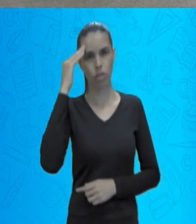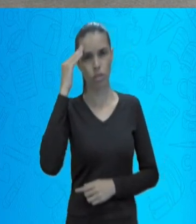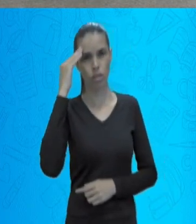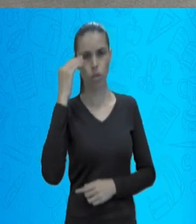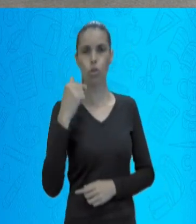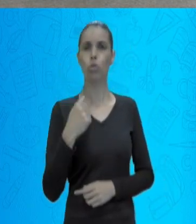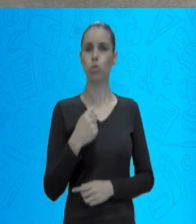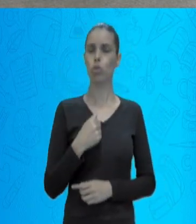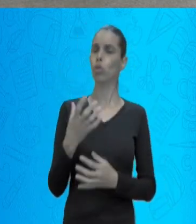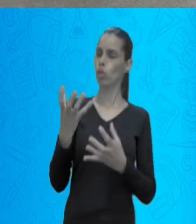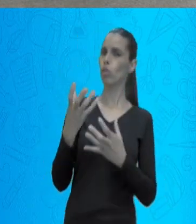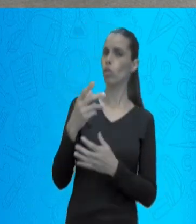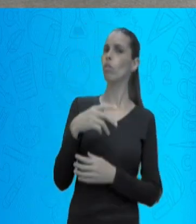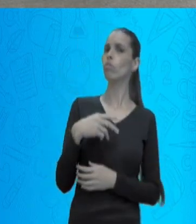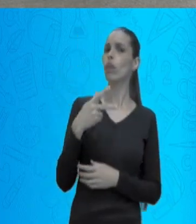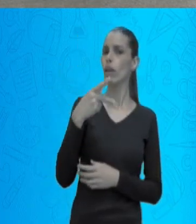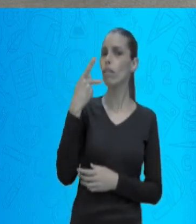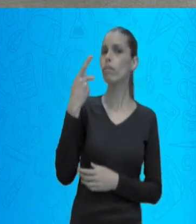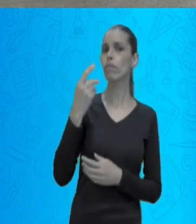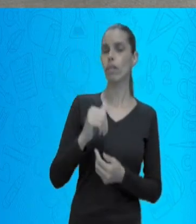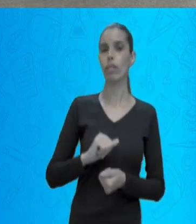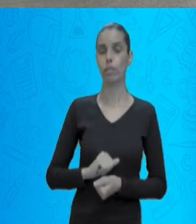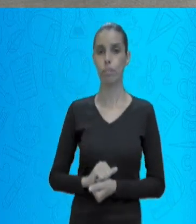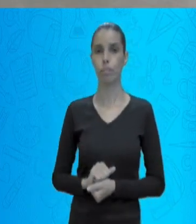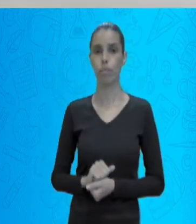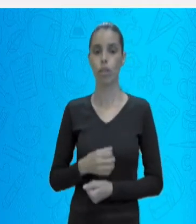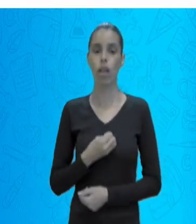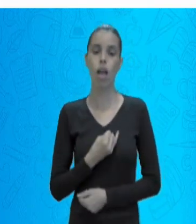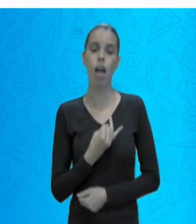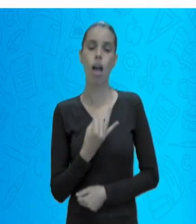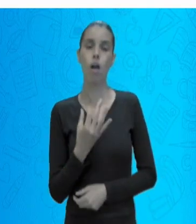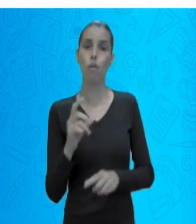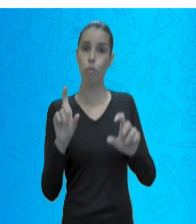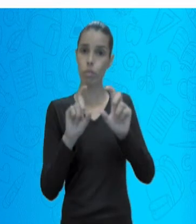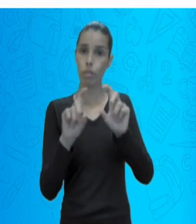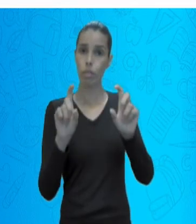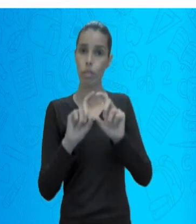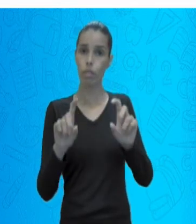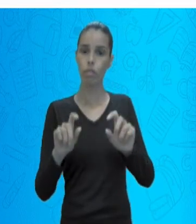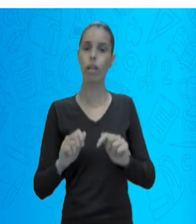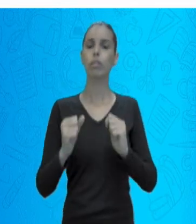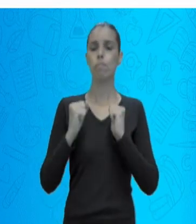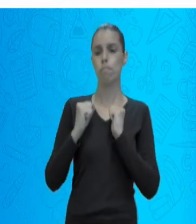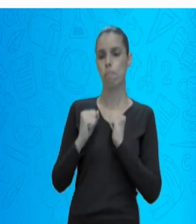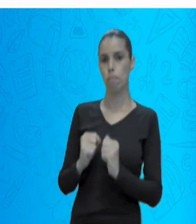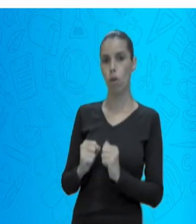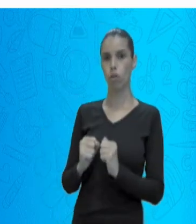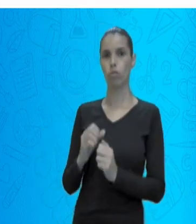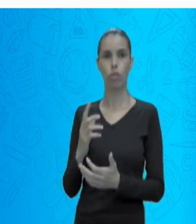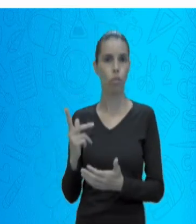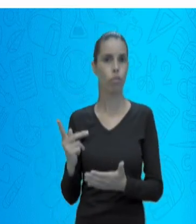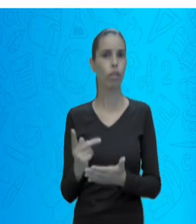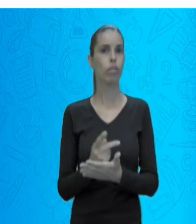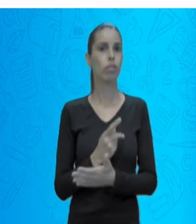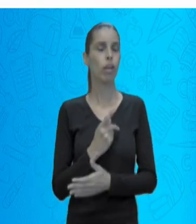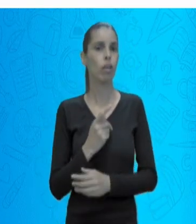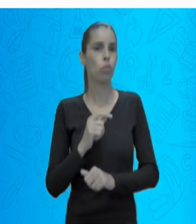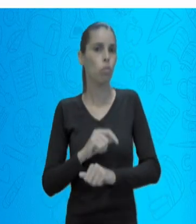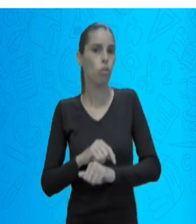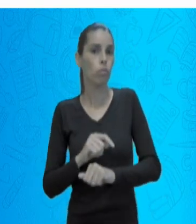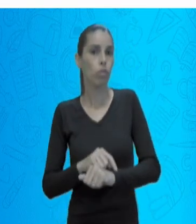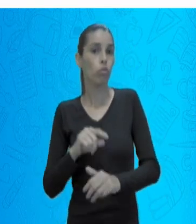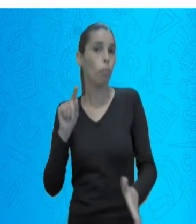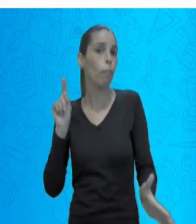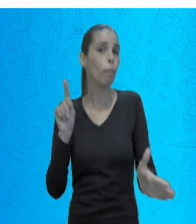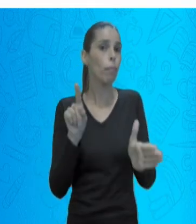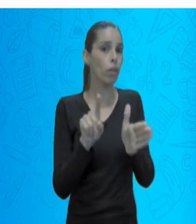que acontece? Algumas dessas frases podem aparecer como pergunta ou dúvida,